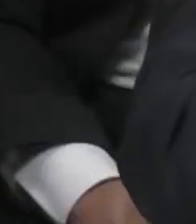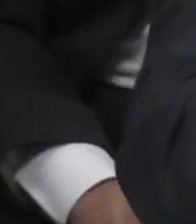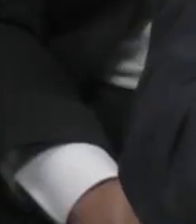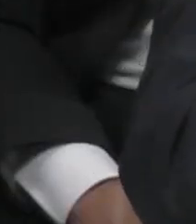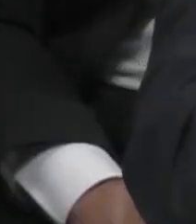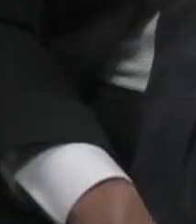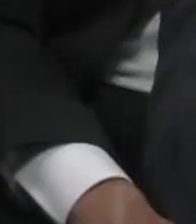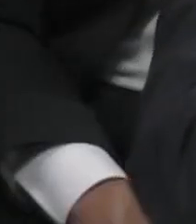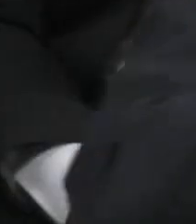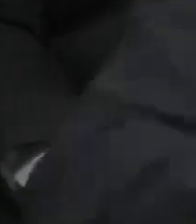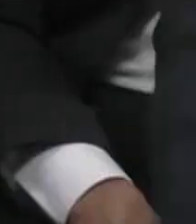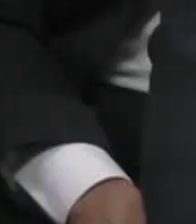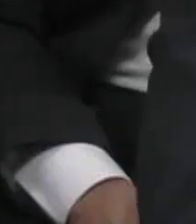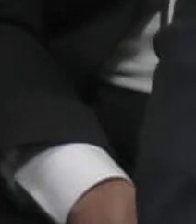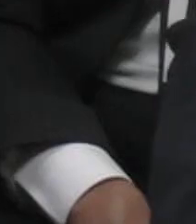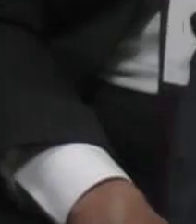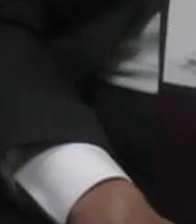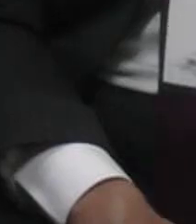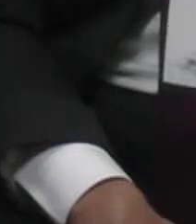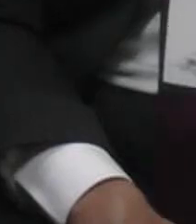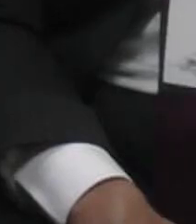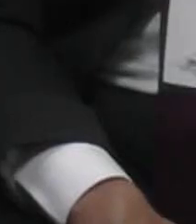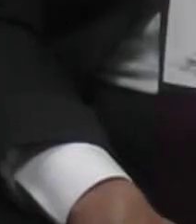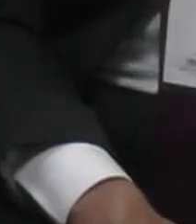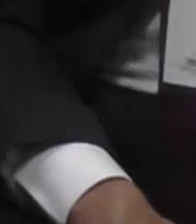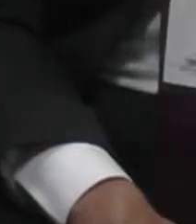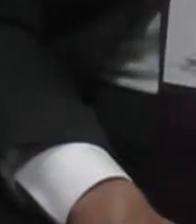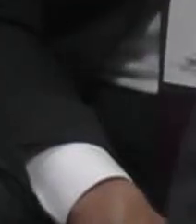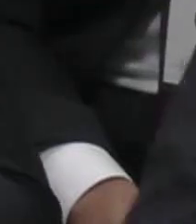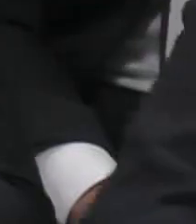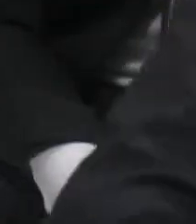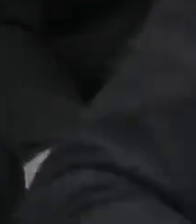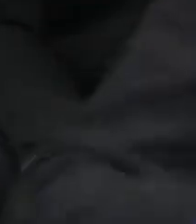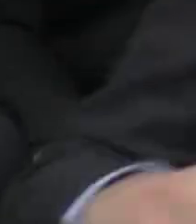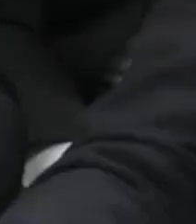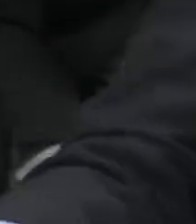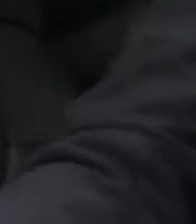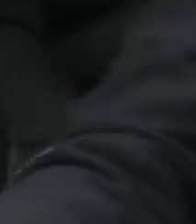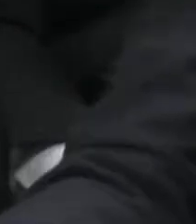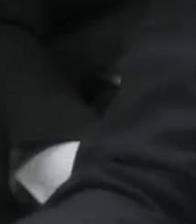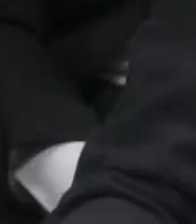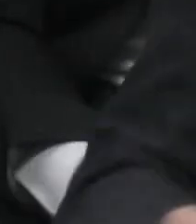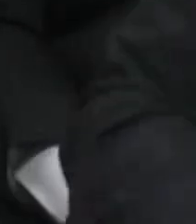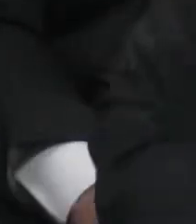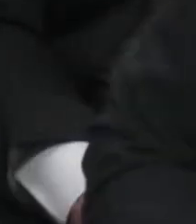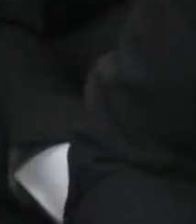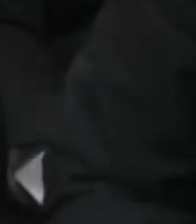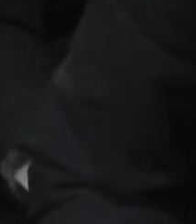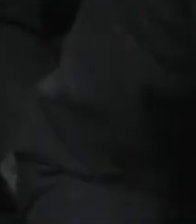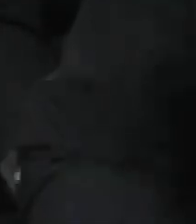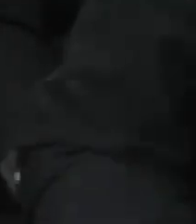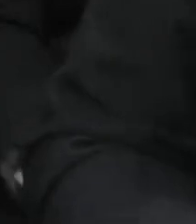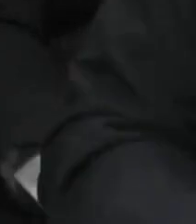comissão, ou qualquer outra comissão dessa casa, ela tem o dever de receber qualquer matéria, pela origem que seja,